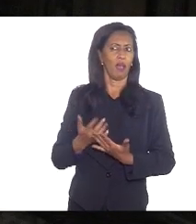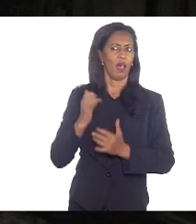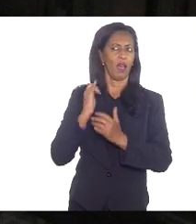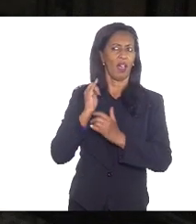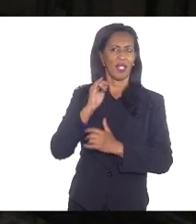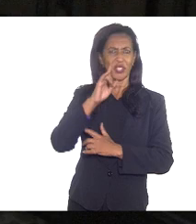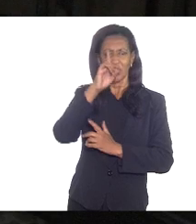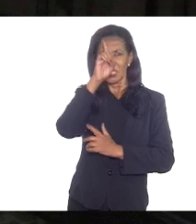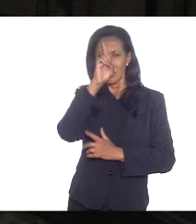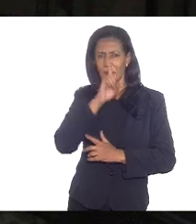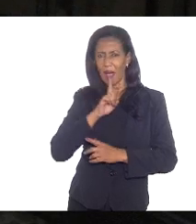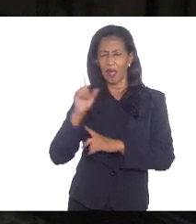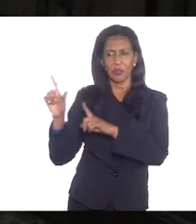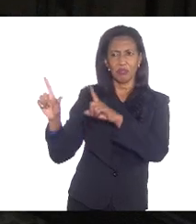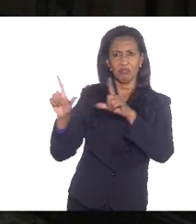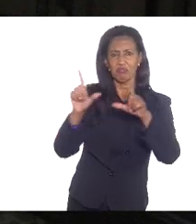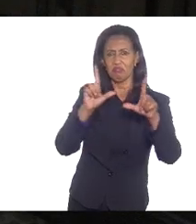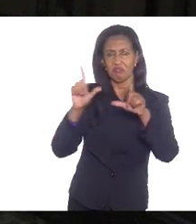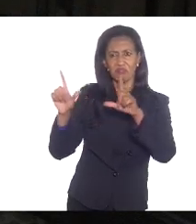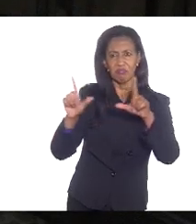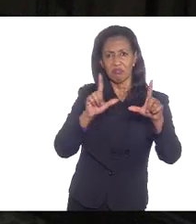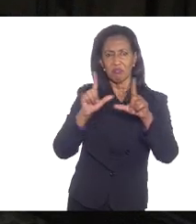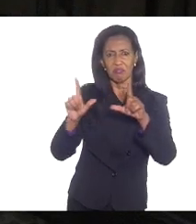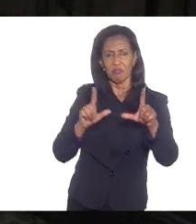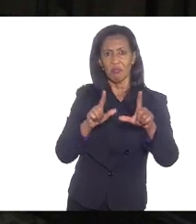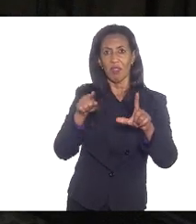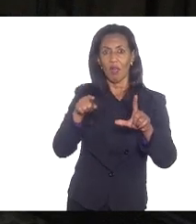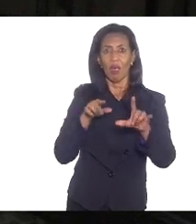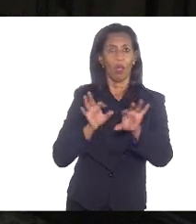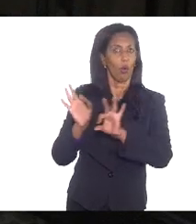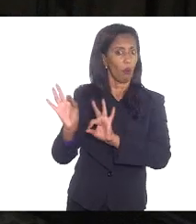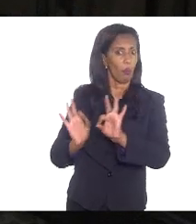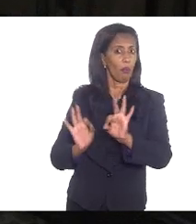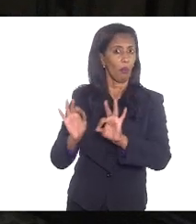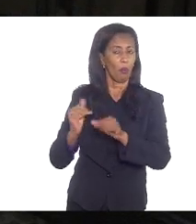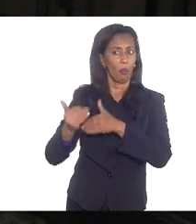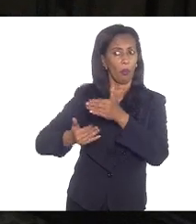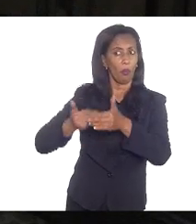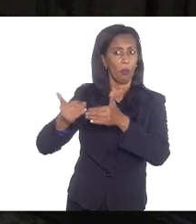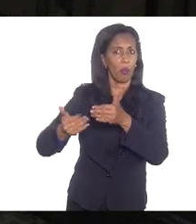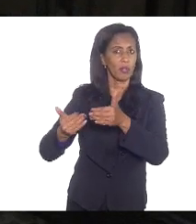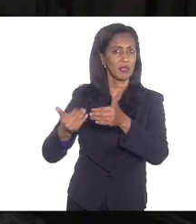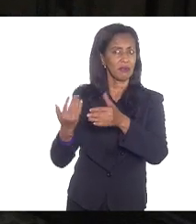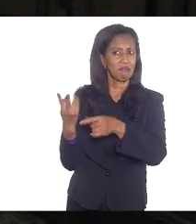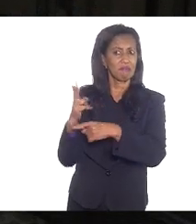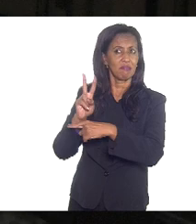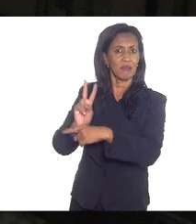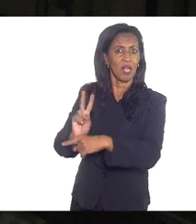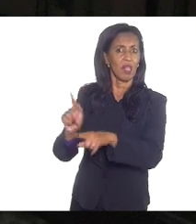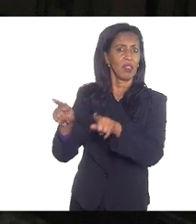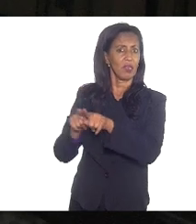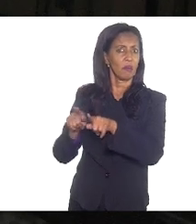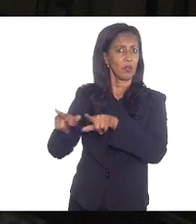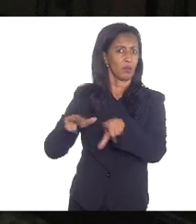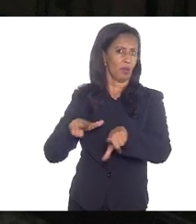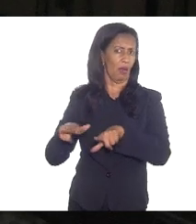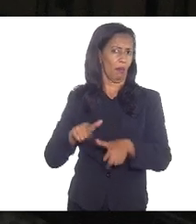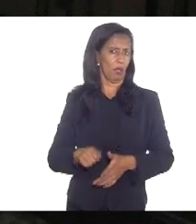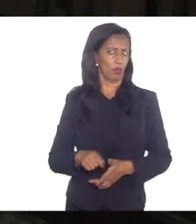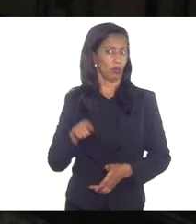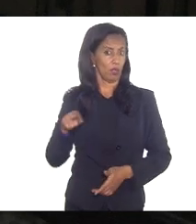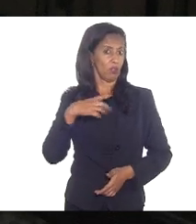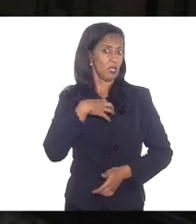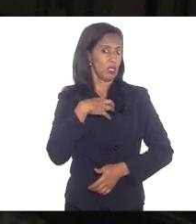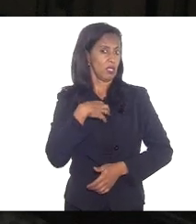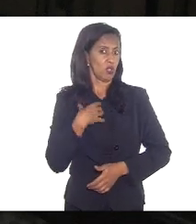dessas imagens também servirão como processo de defesa dos servidores. Então, nesse